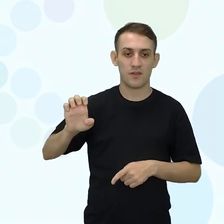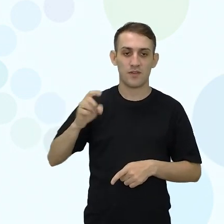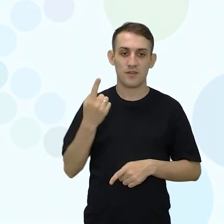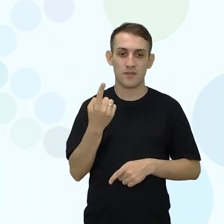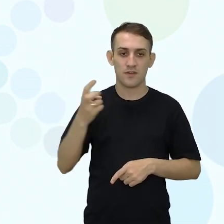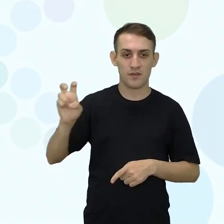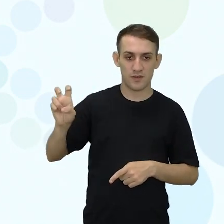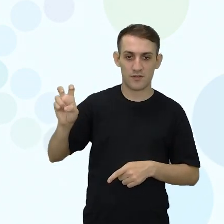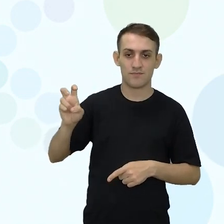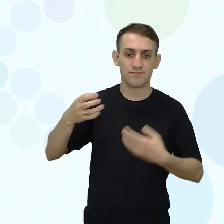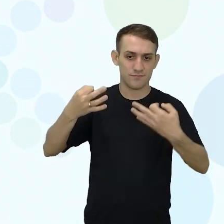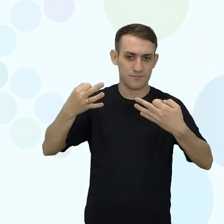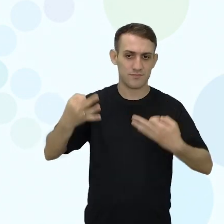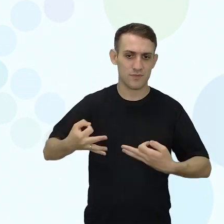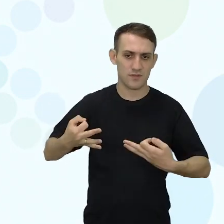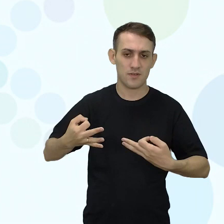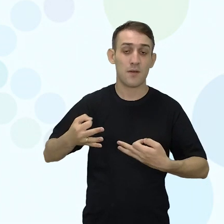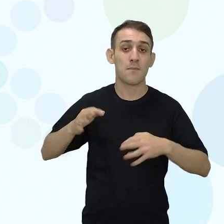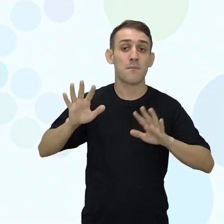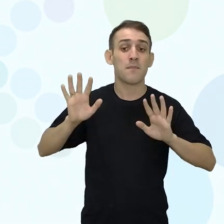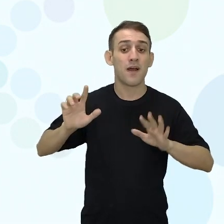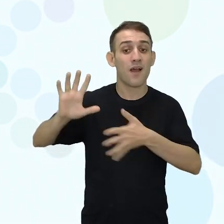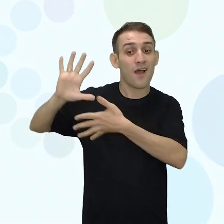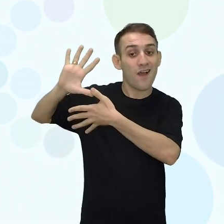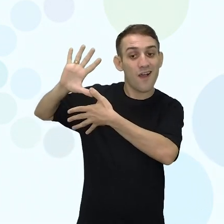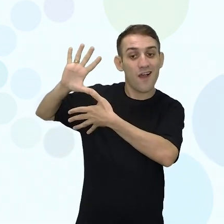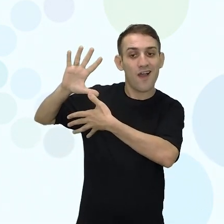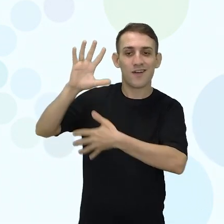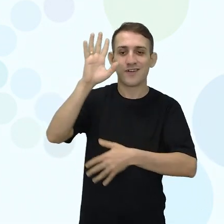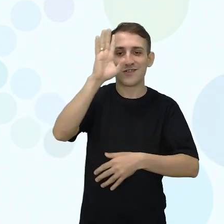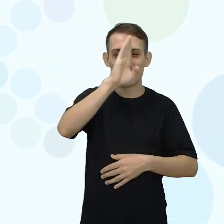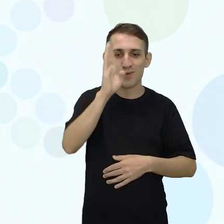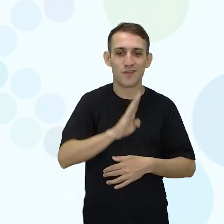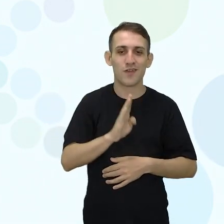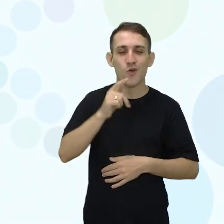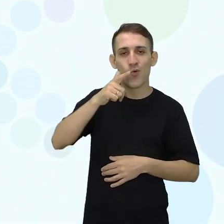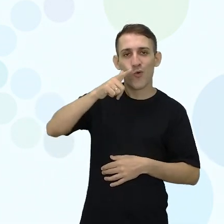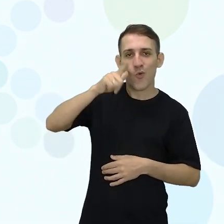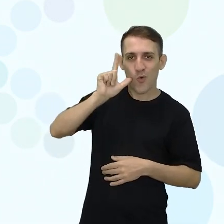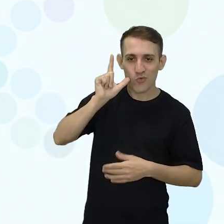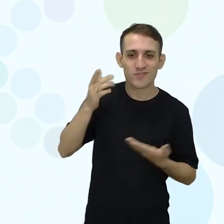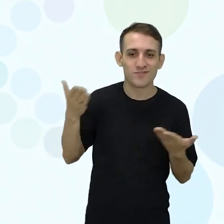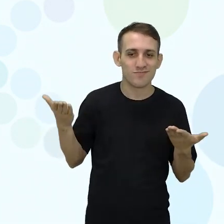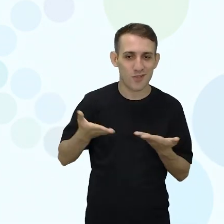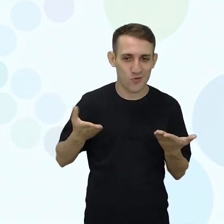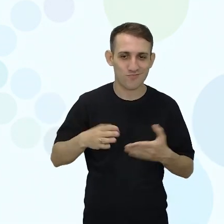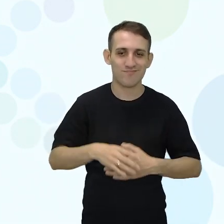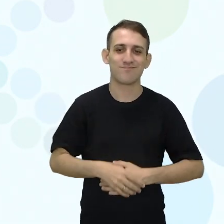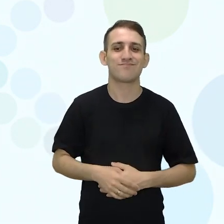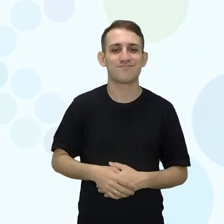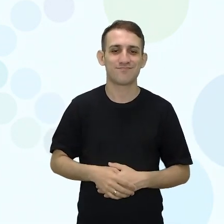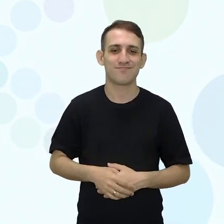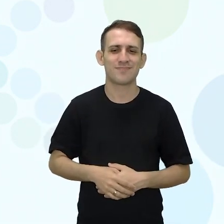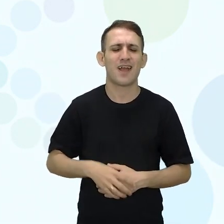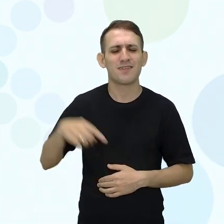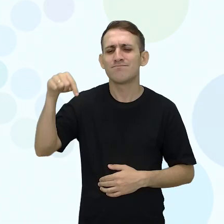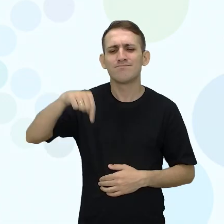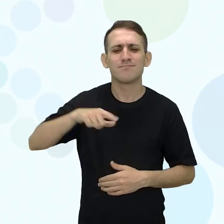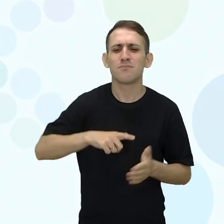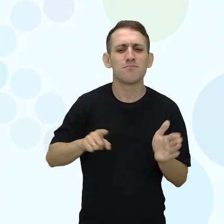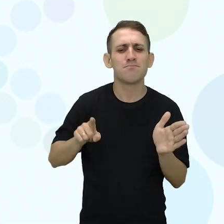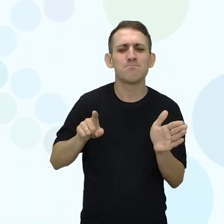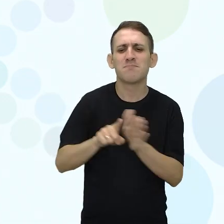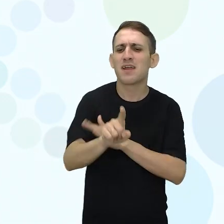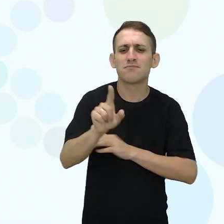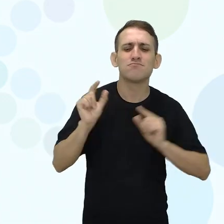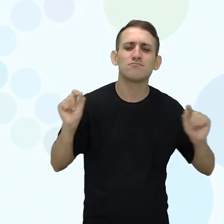EF04GE 15. Mapa do Brasil ontem e hoje. Então já vou lançar uma pergunta aqui já de